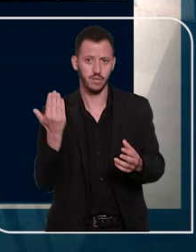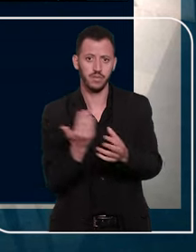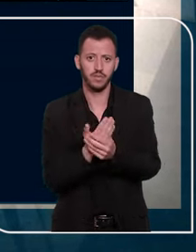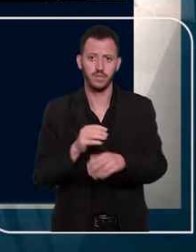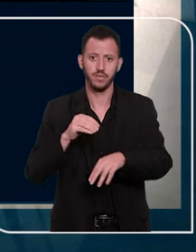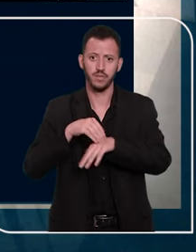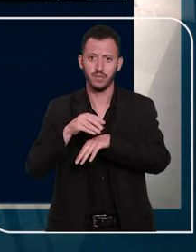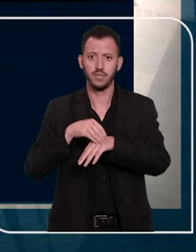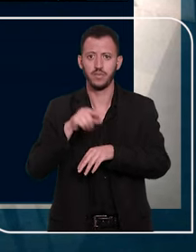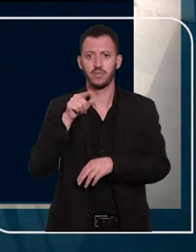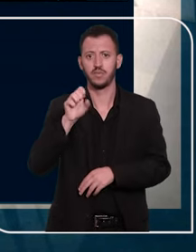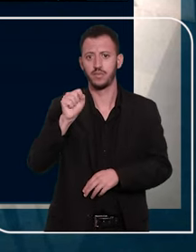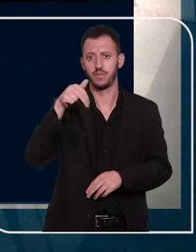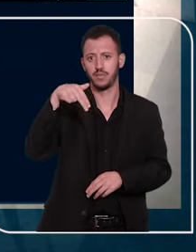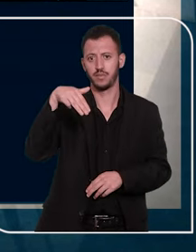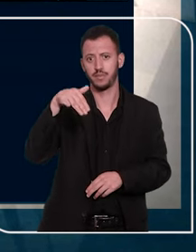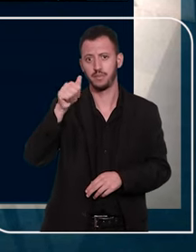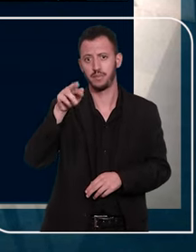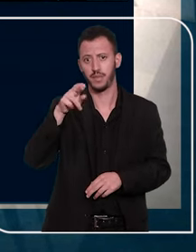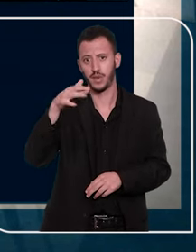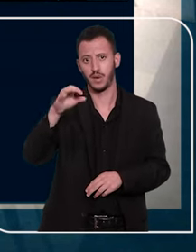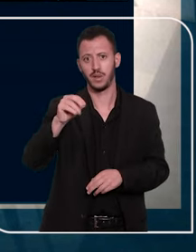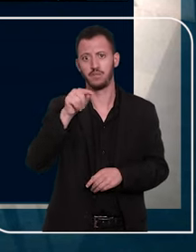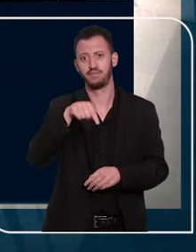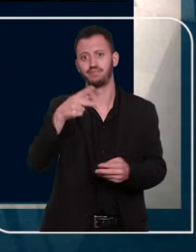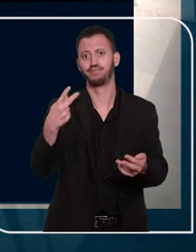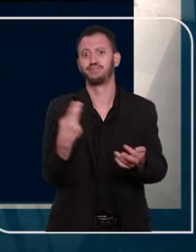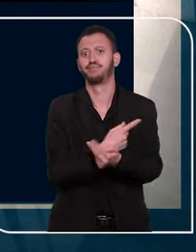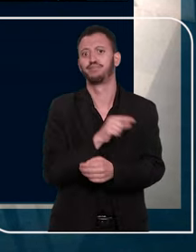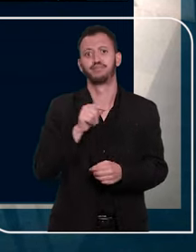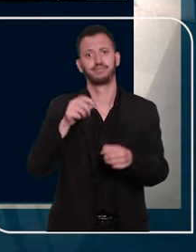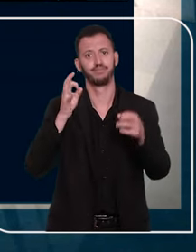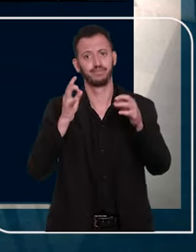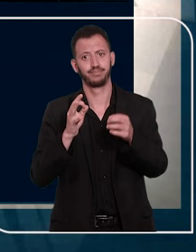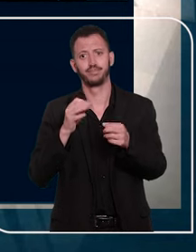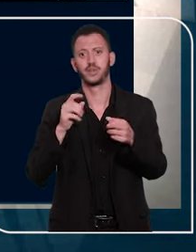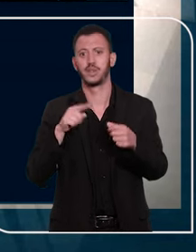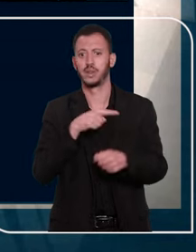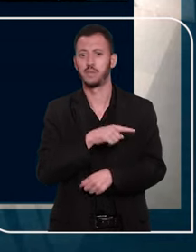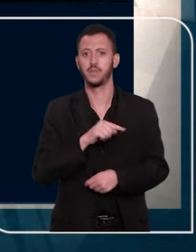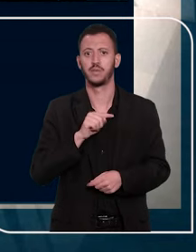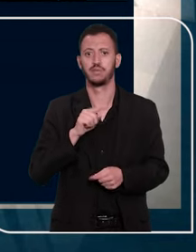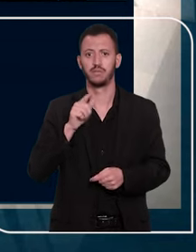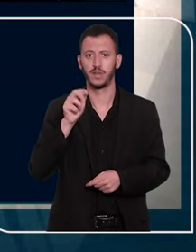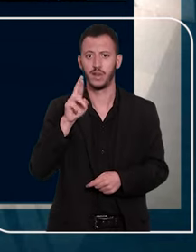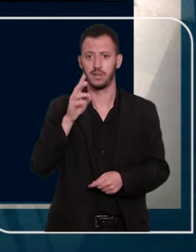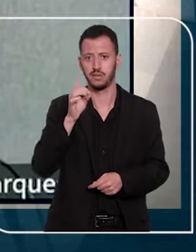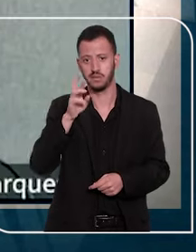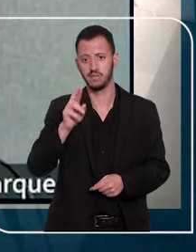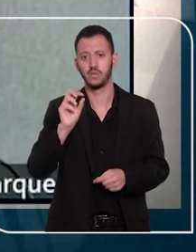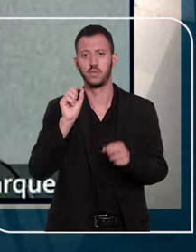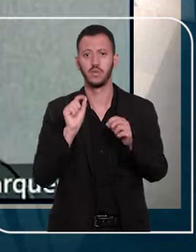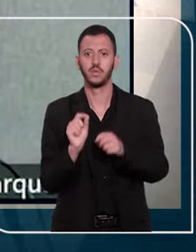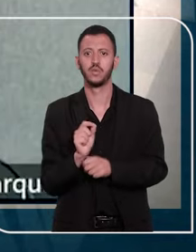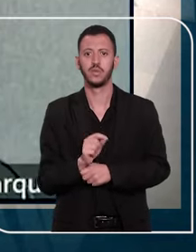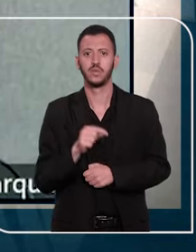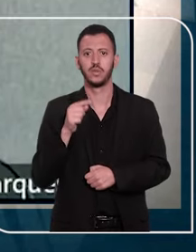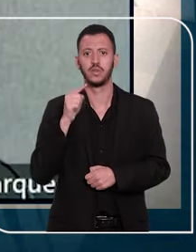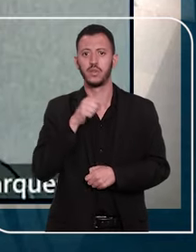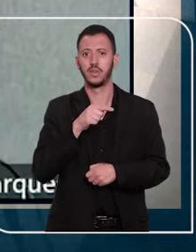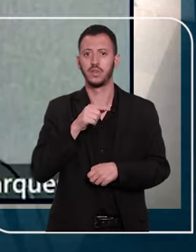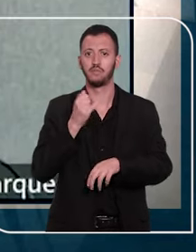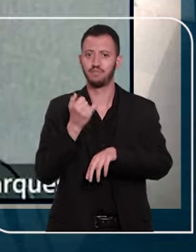entendendo que os processos indicados pela Samarco como causas piloto não eram adequados para o irdr deveria ter